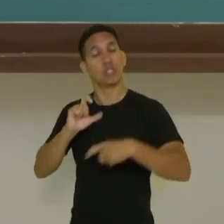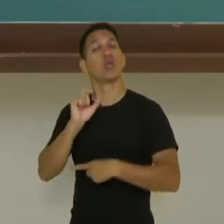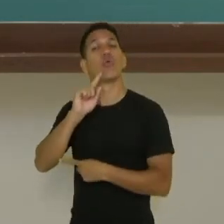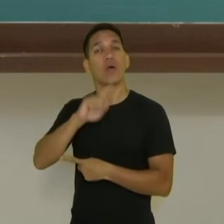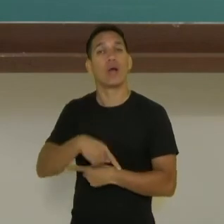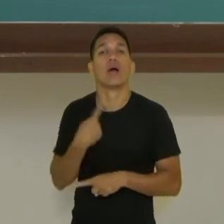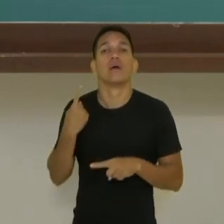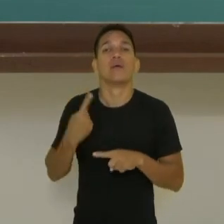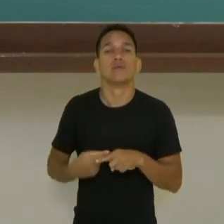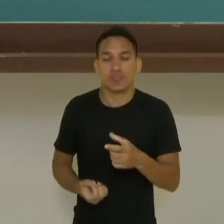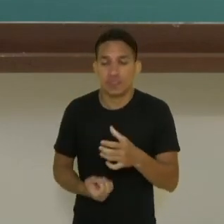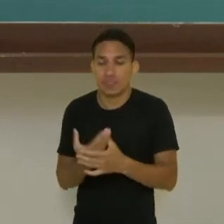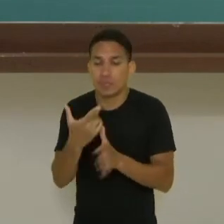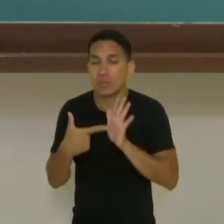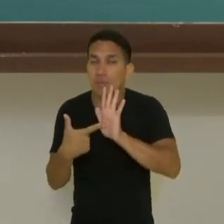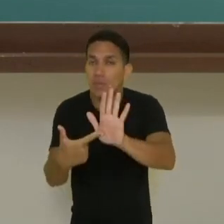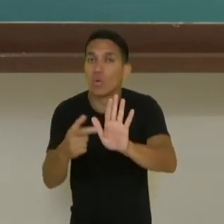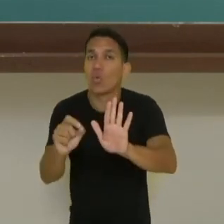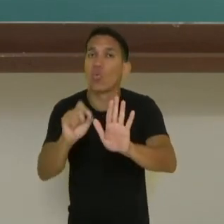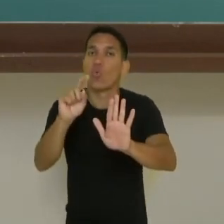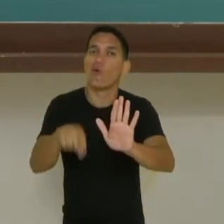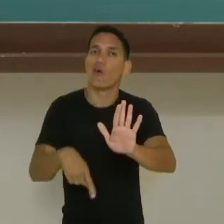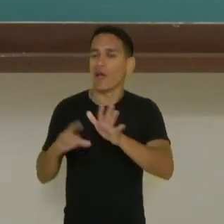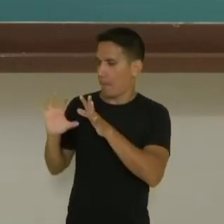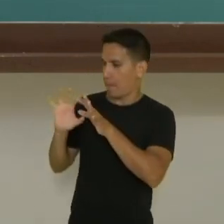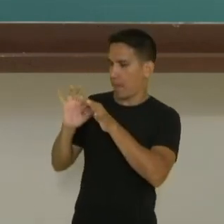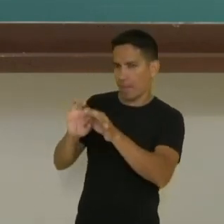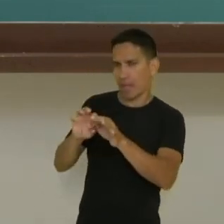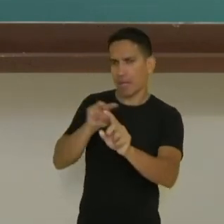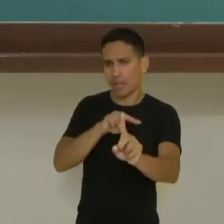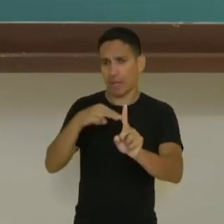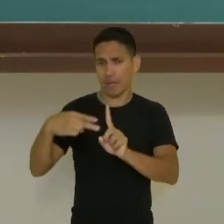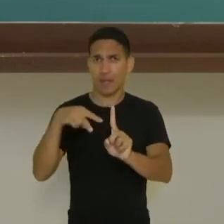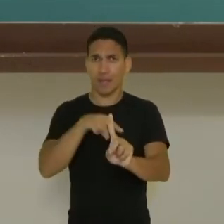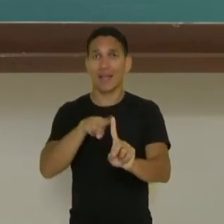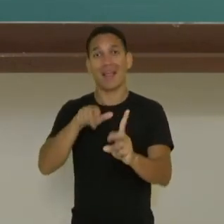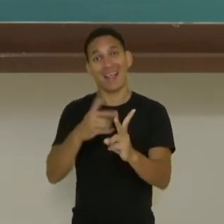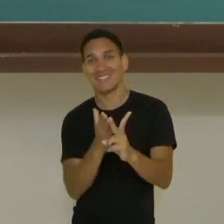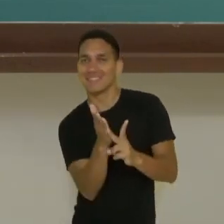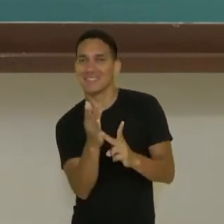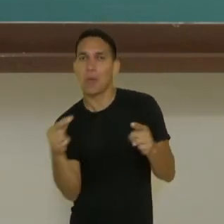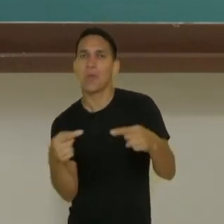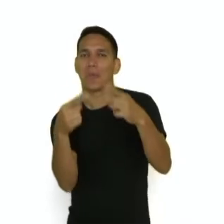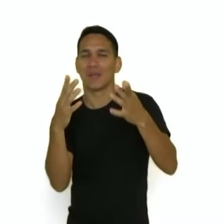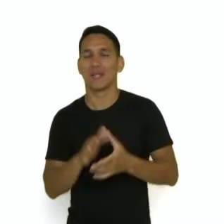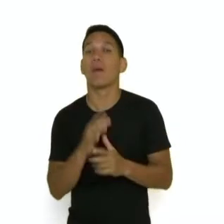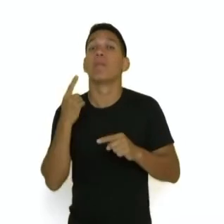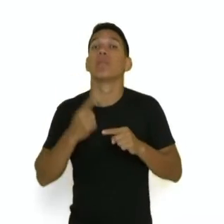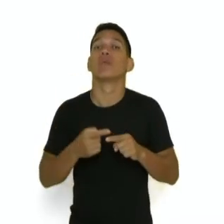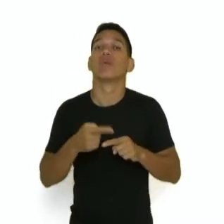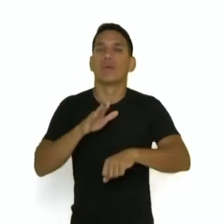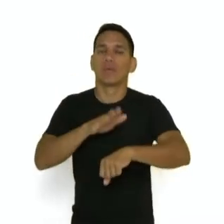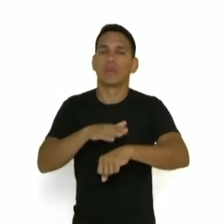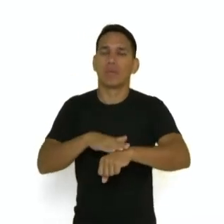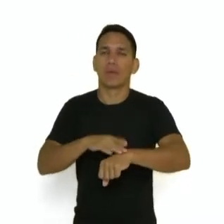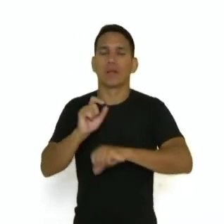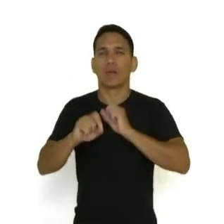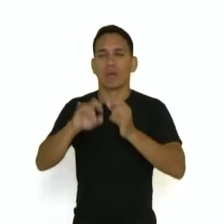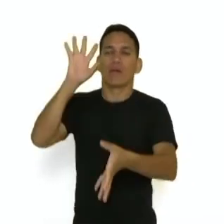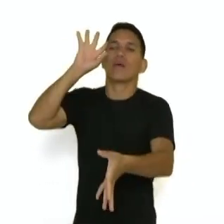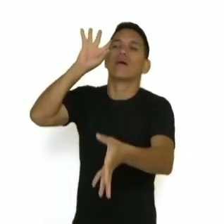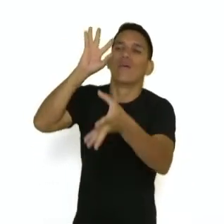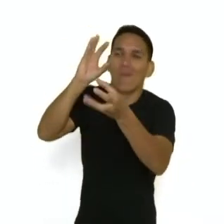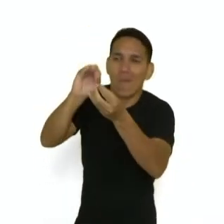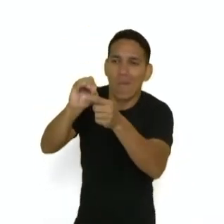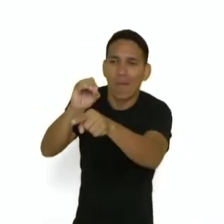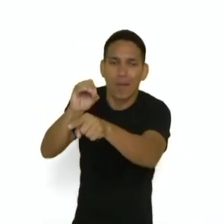dá justamente nessa perspectiva do relativismo. Ela se dá quando se